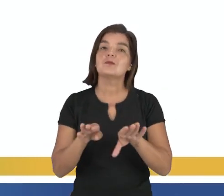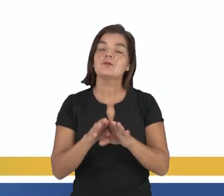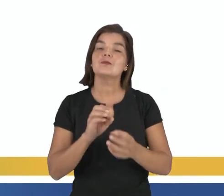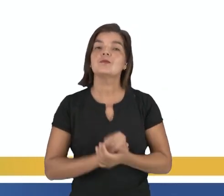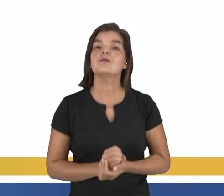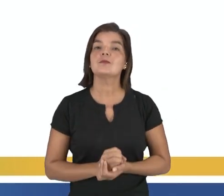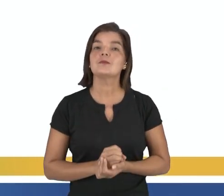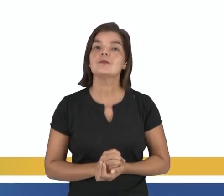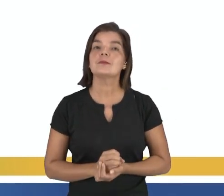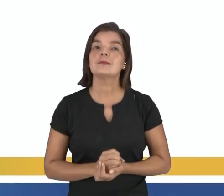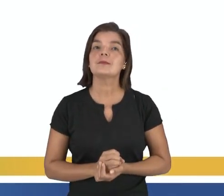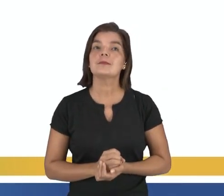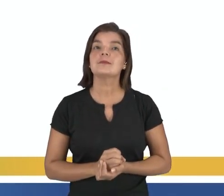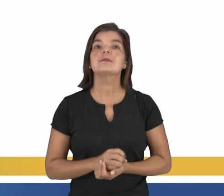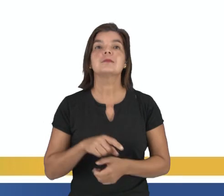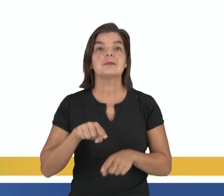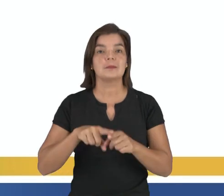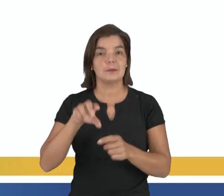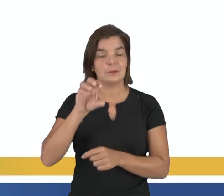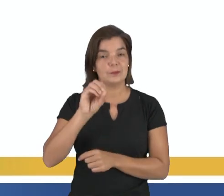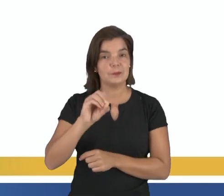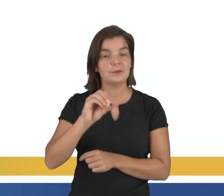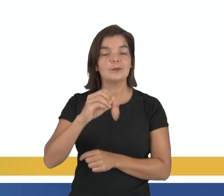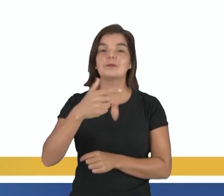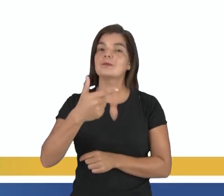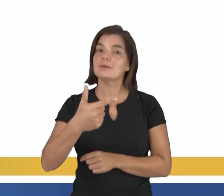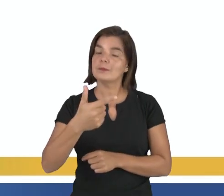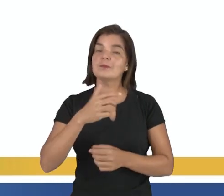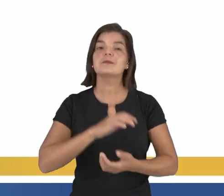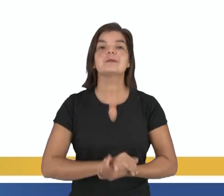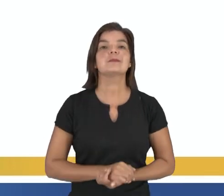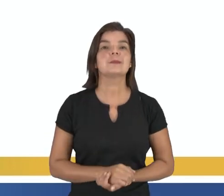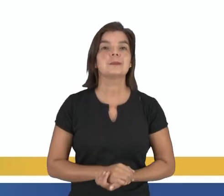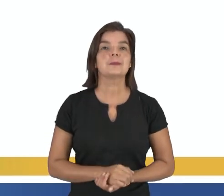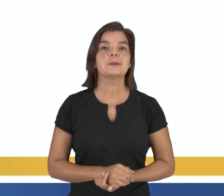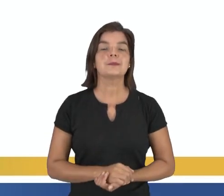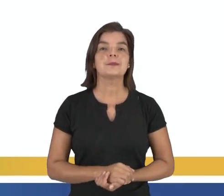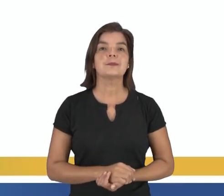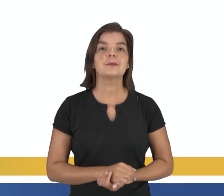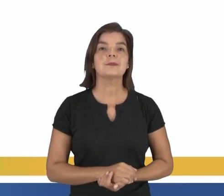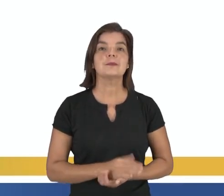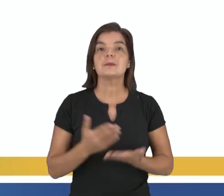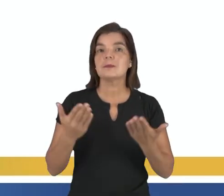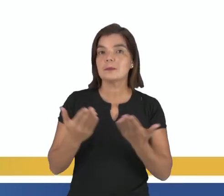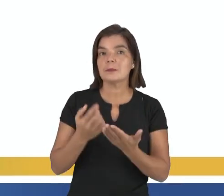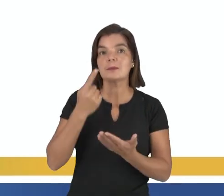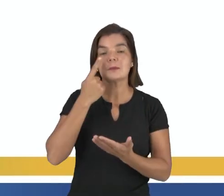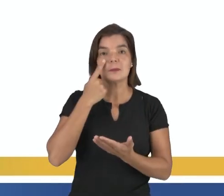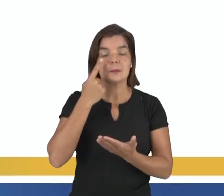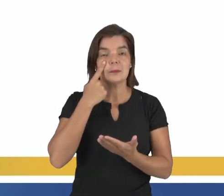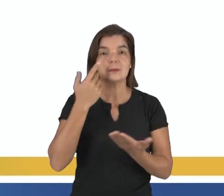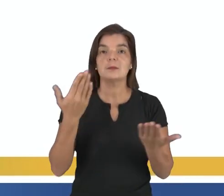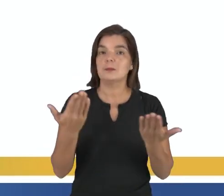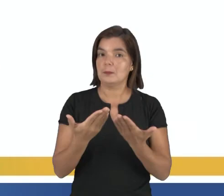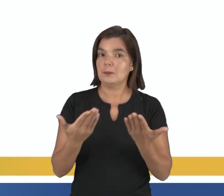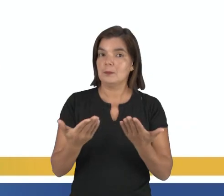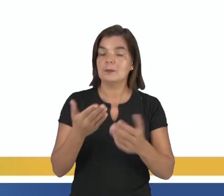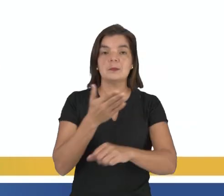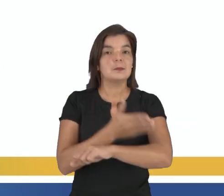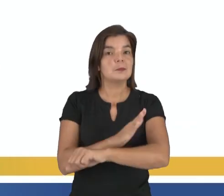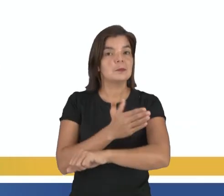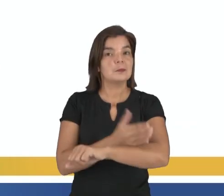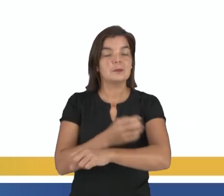agente oxidante? O gás oxigênio, ok? E agora a gente vai estar aplicando